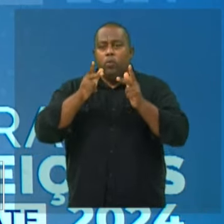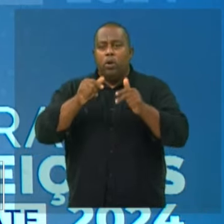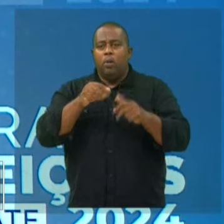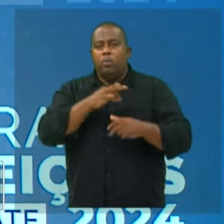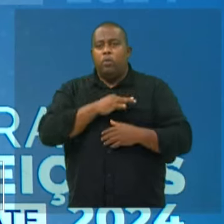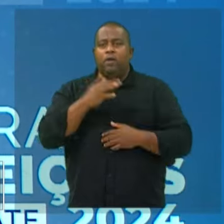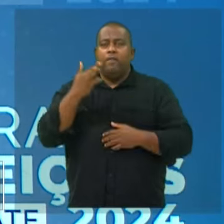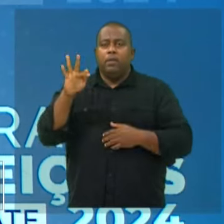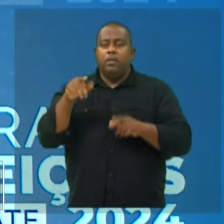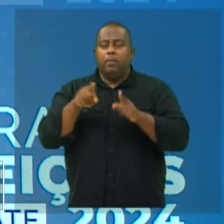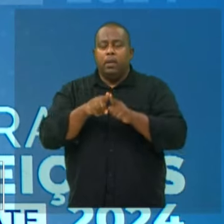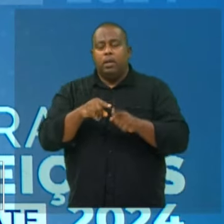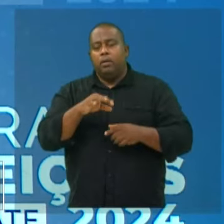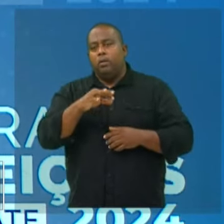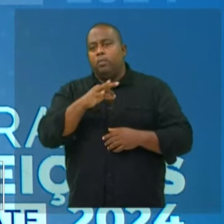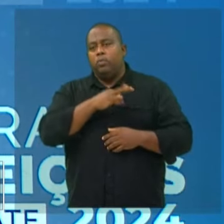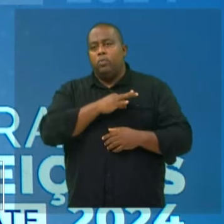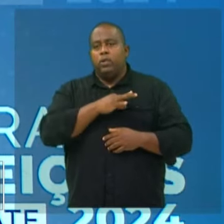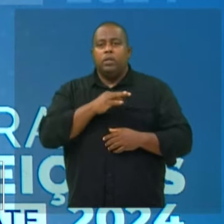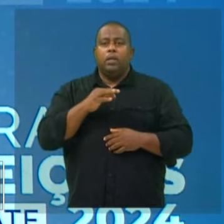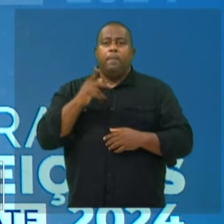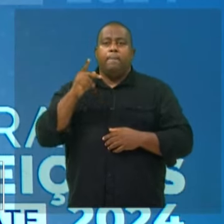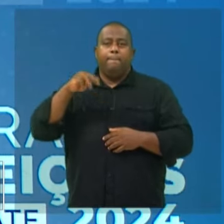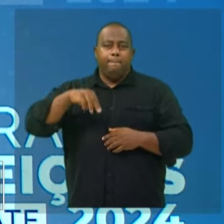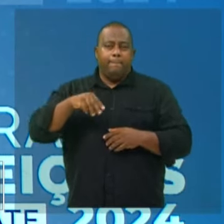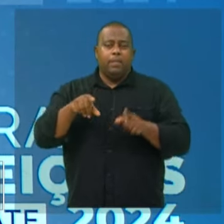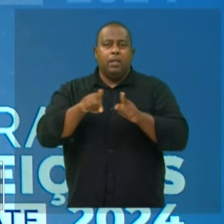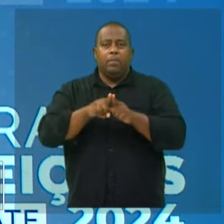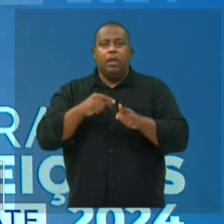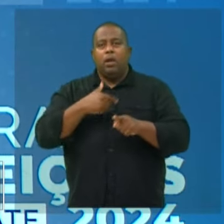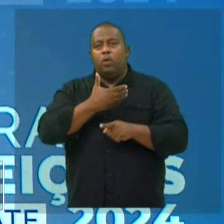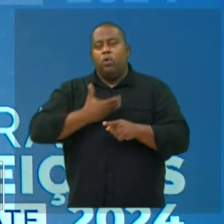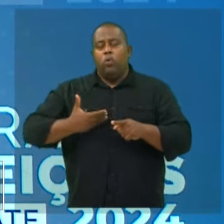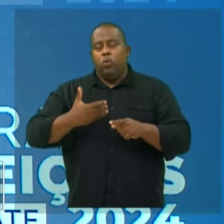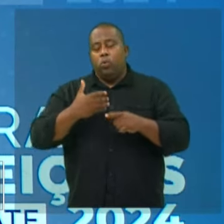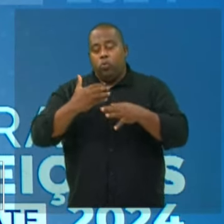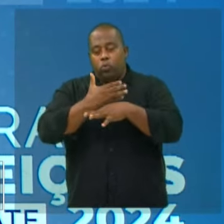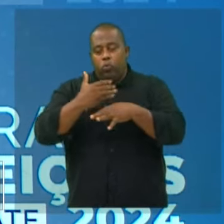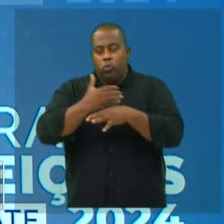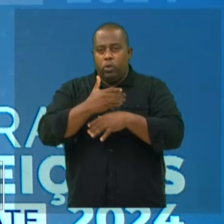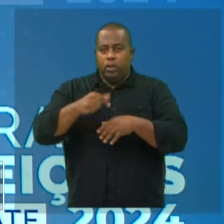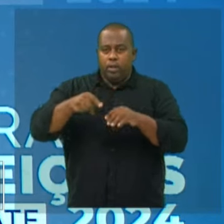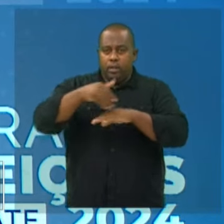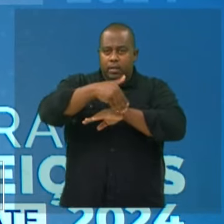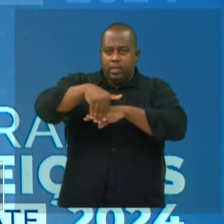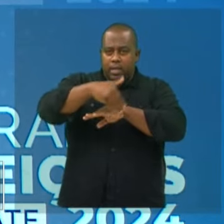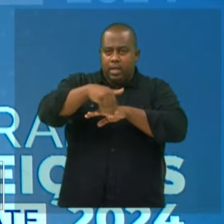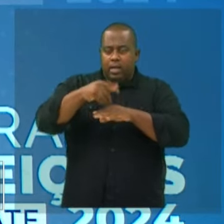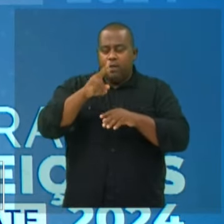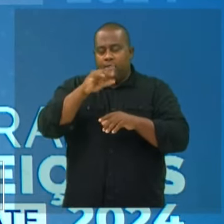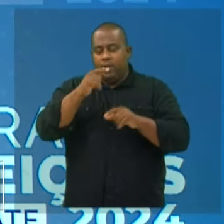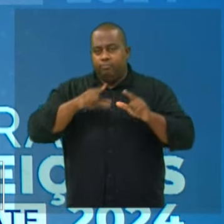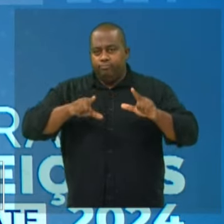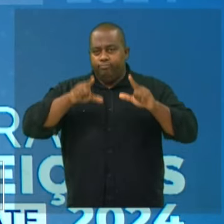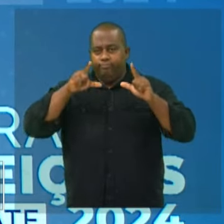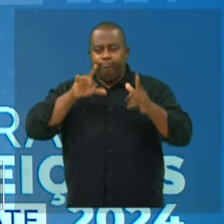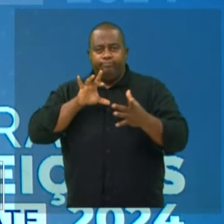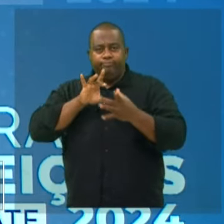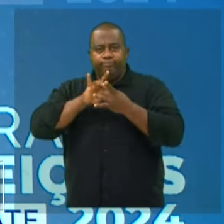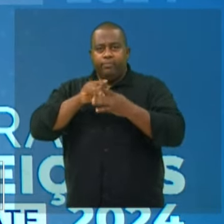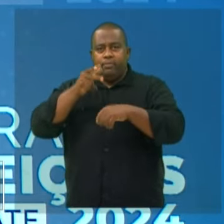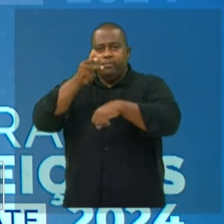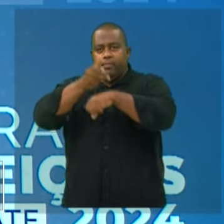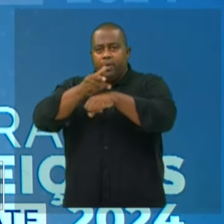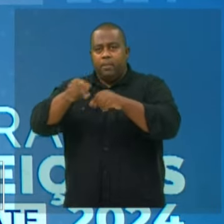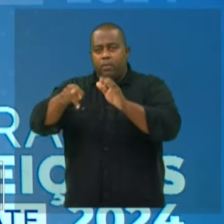Polícia Militar as ruas da cidade os ônibus serão dotados de câmera de segurança com reconhecimento facial interligada com interligada com a